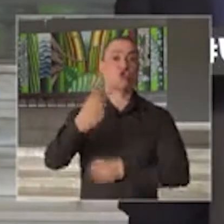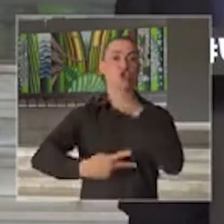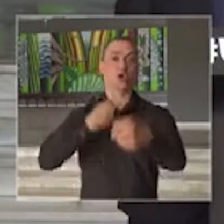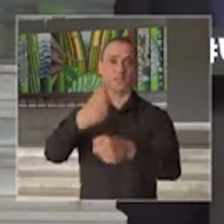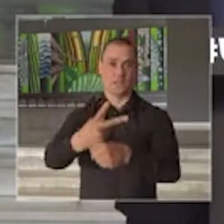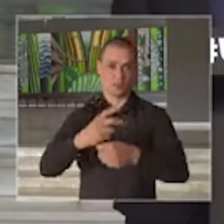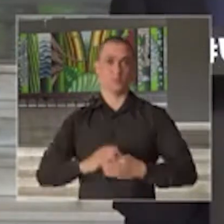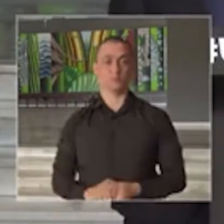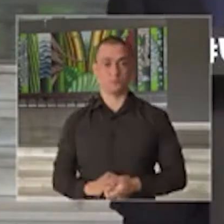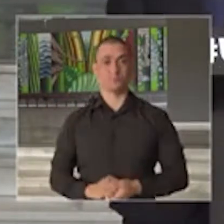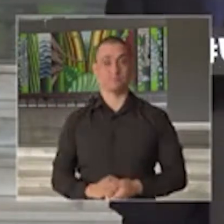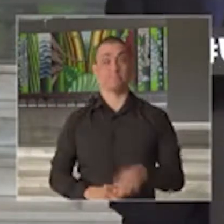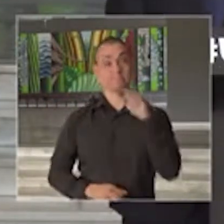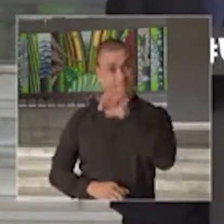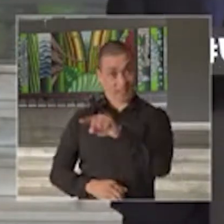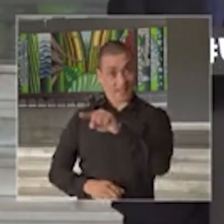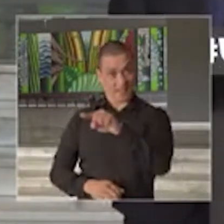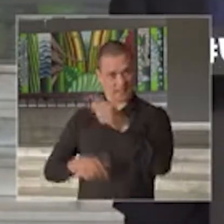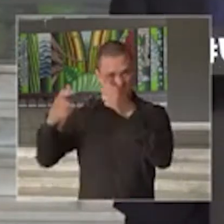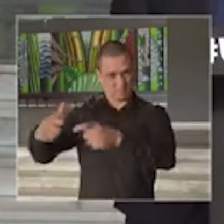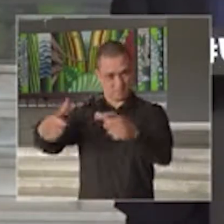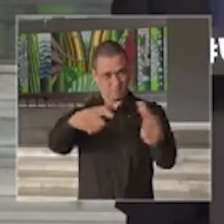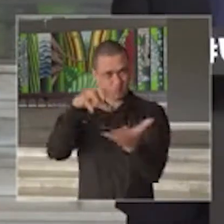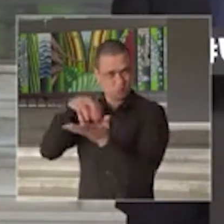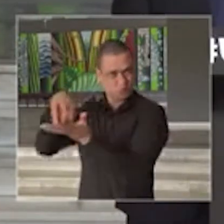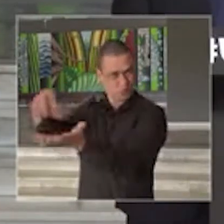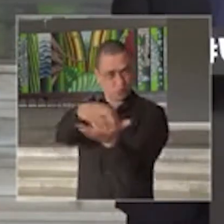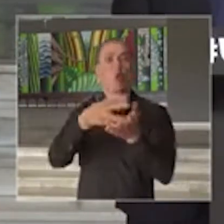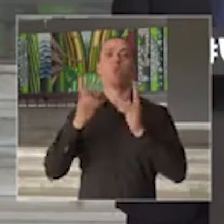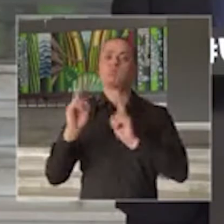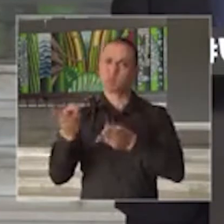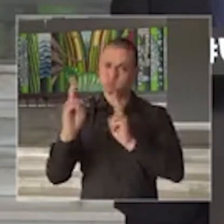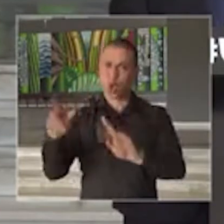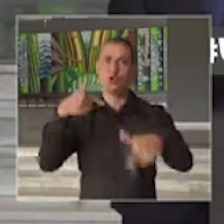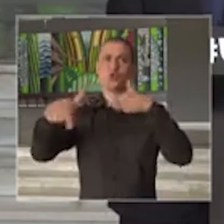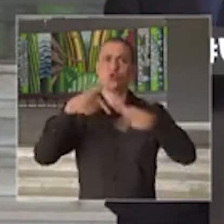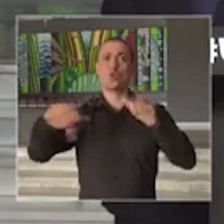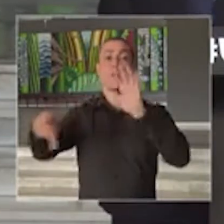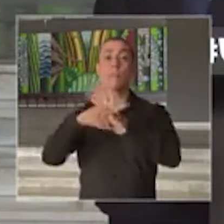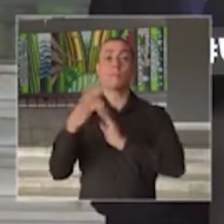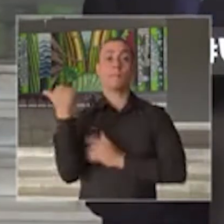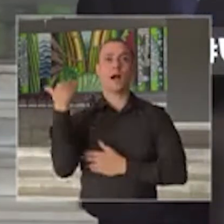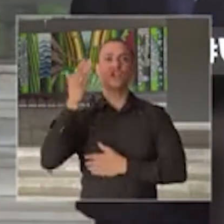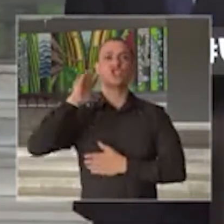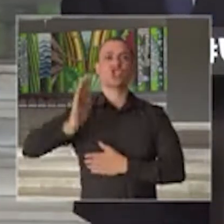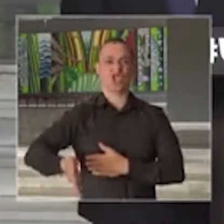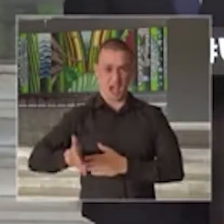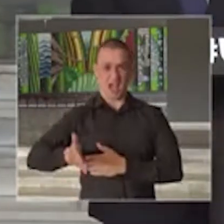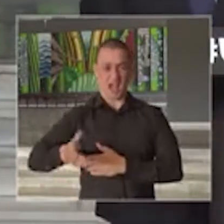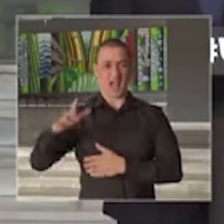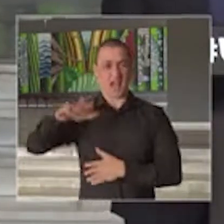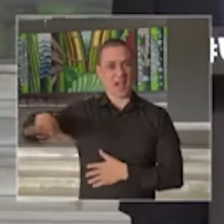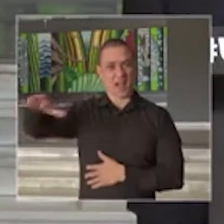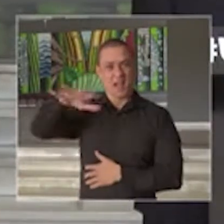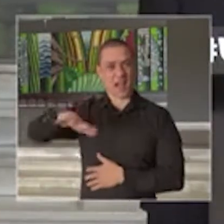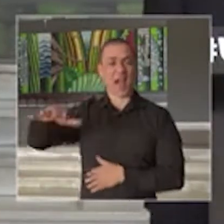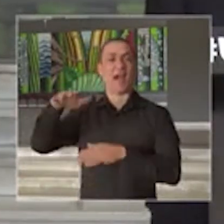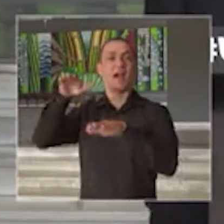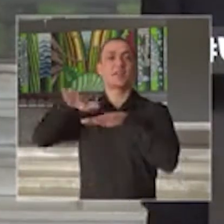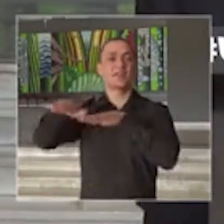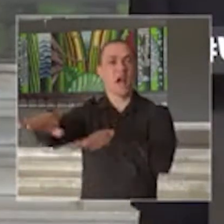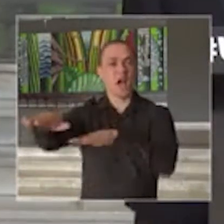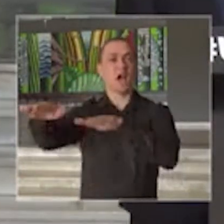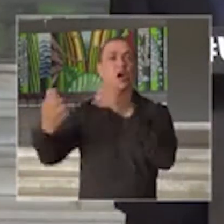dois anos nestas nossas unidades nós vamos manter todos os serviços prestados pelo departamento de